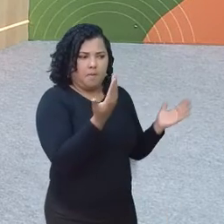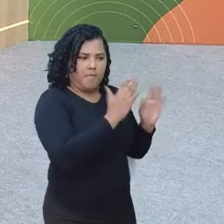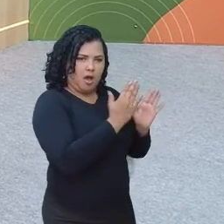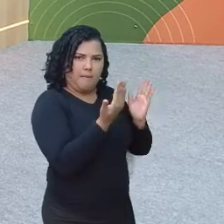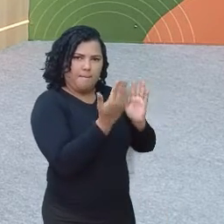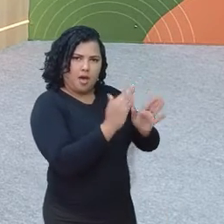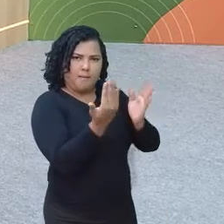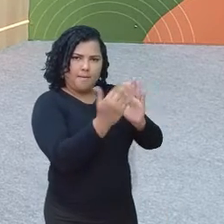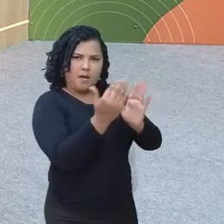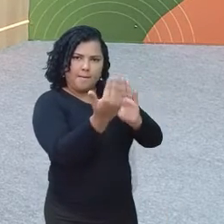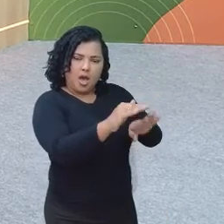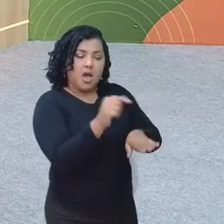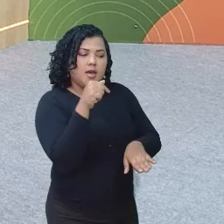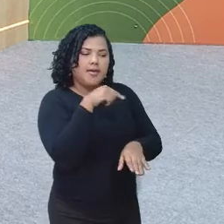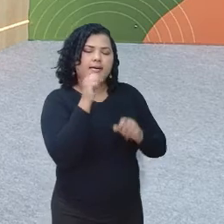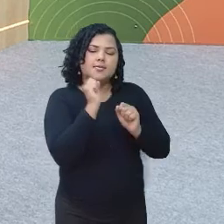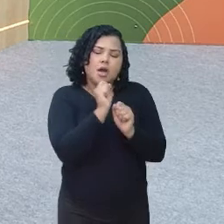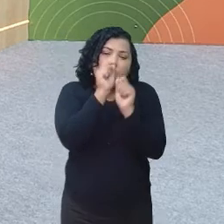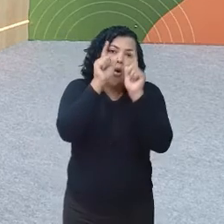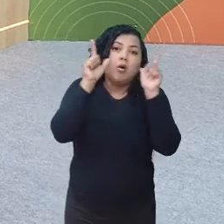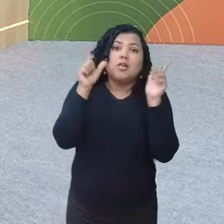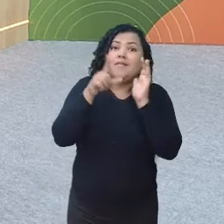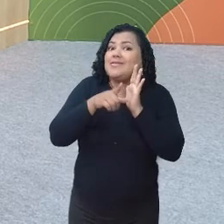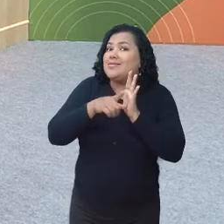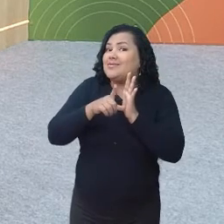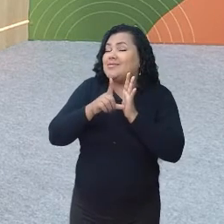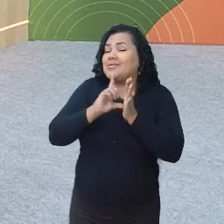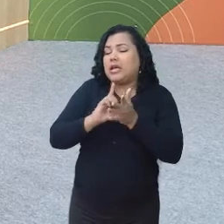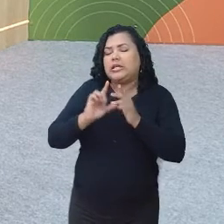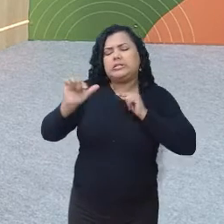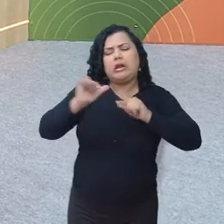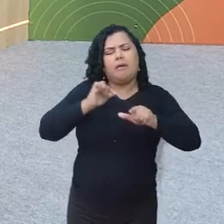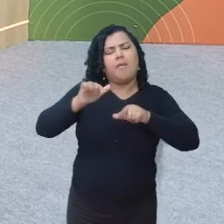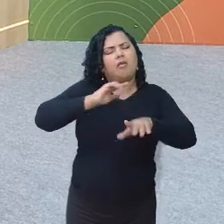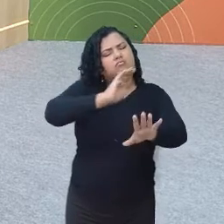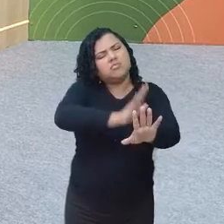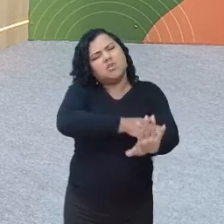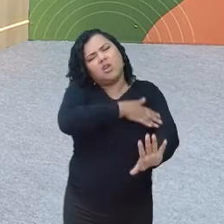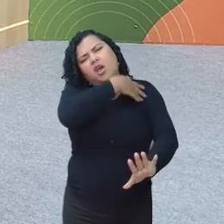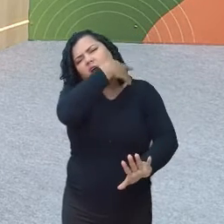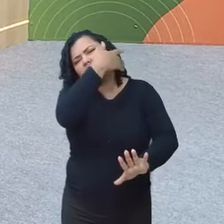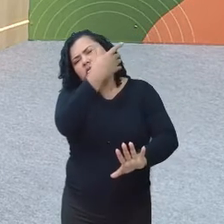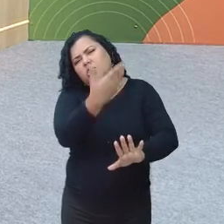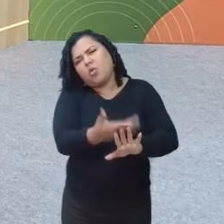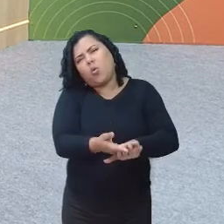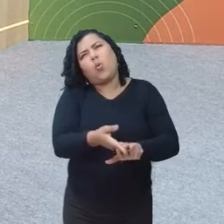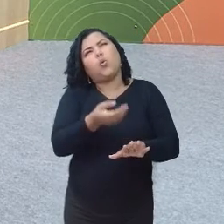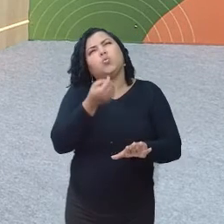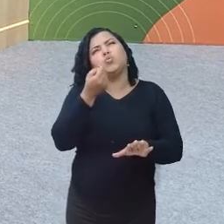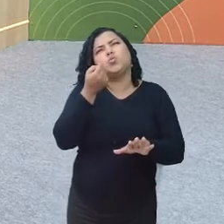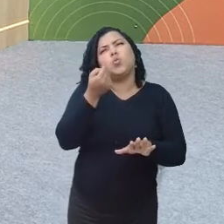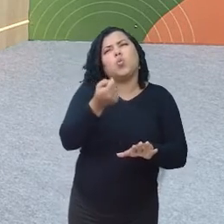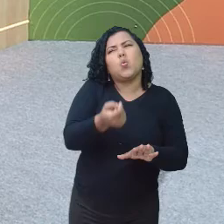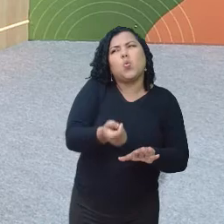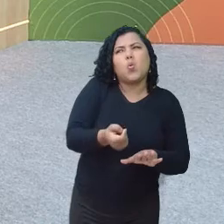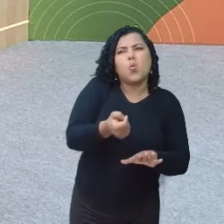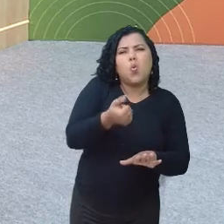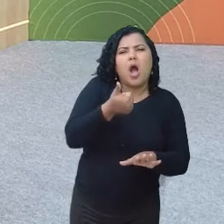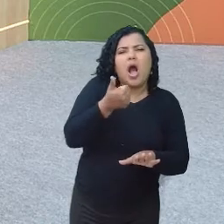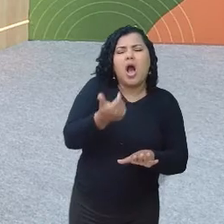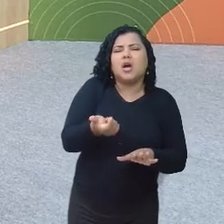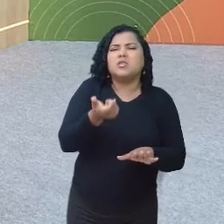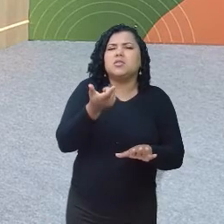né, eles se levantavam bem cedo e trabalhavam basicamente o dia todo, quase que até